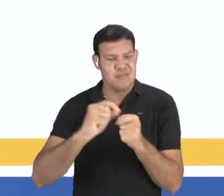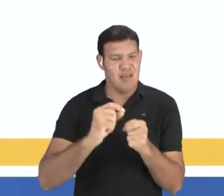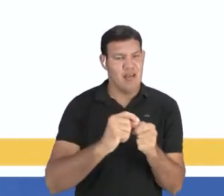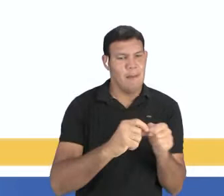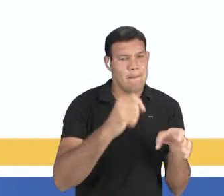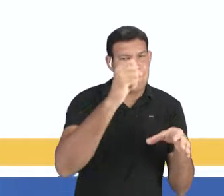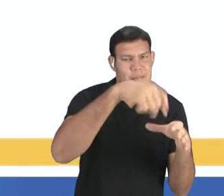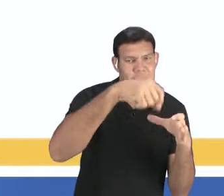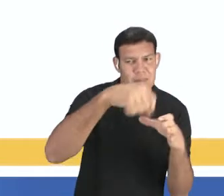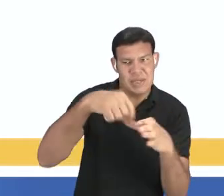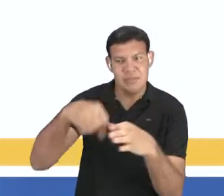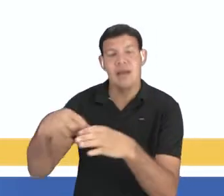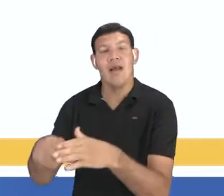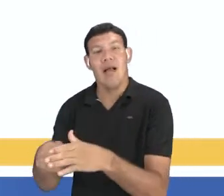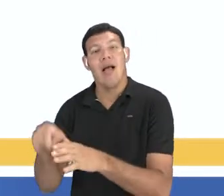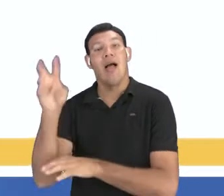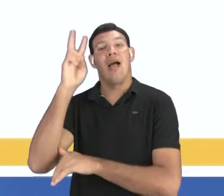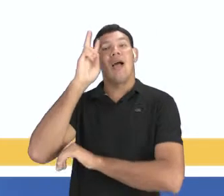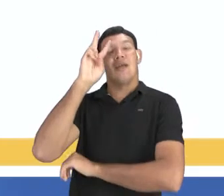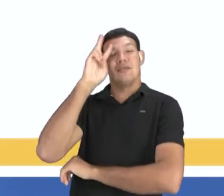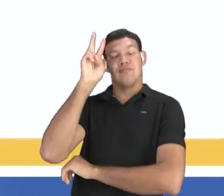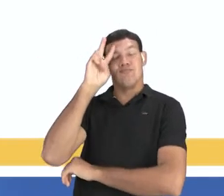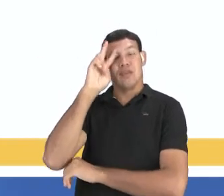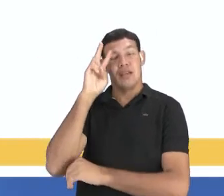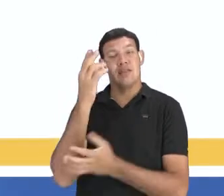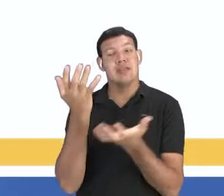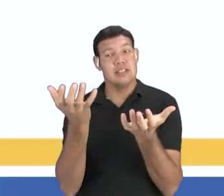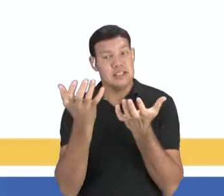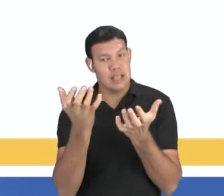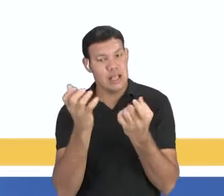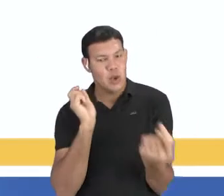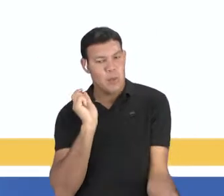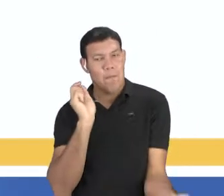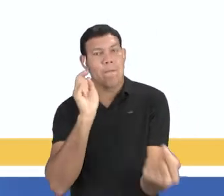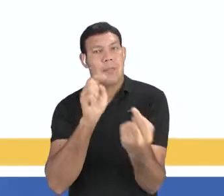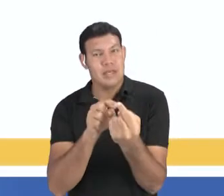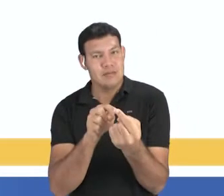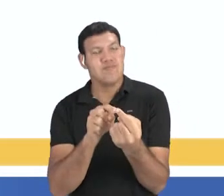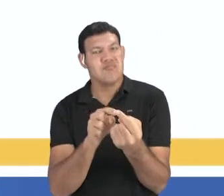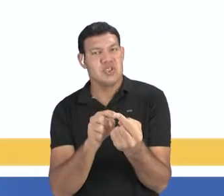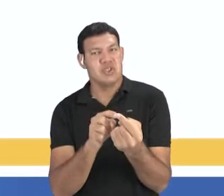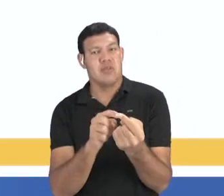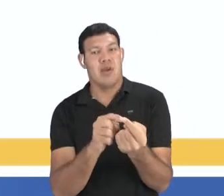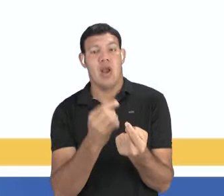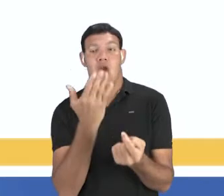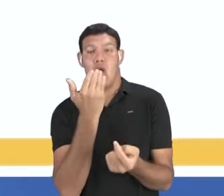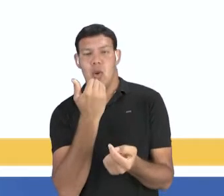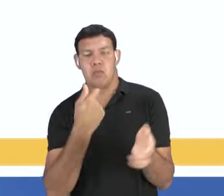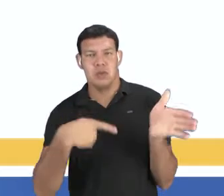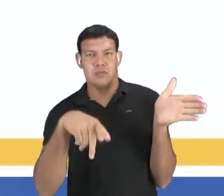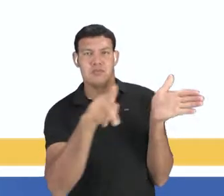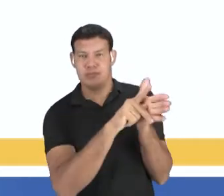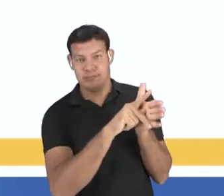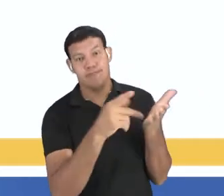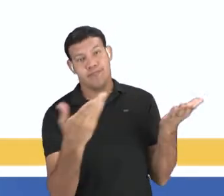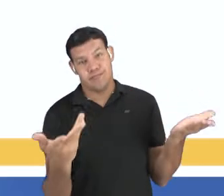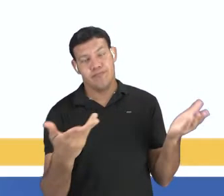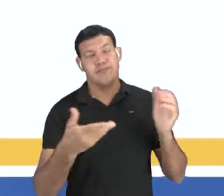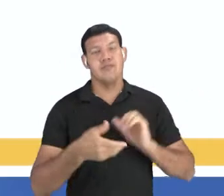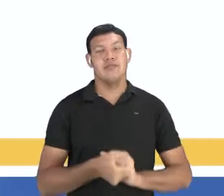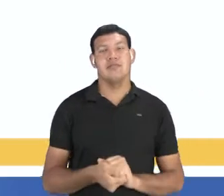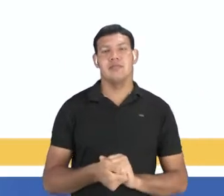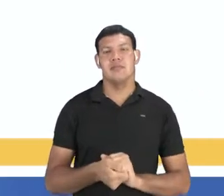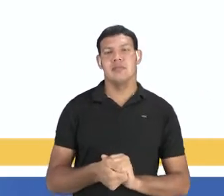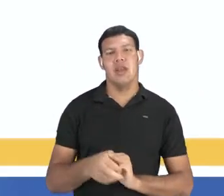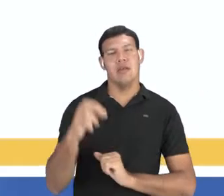feudal logo nos lembramos que o trabalho nas terras buscavam o atendimento de necessidades básicas que era pessoalmente alimentação né